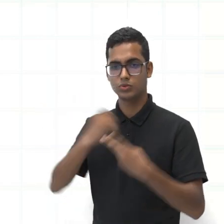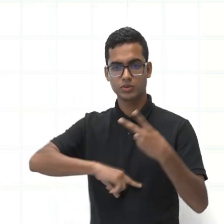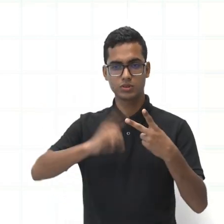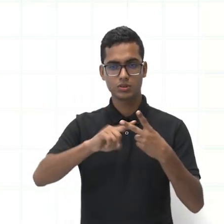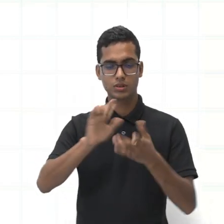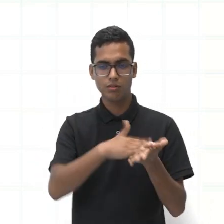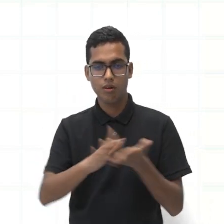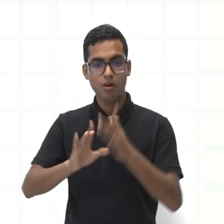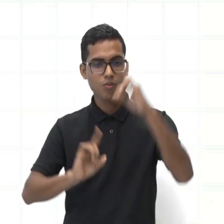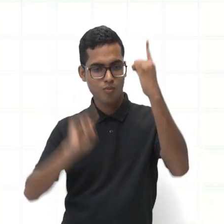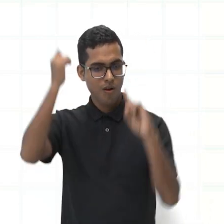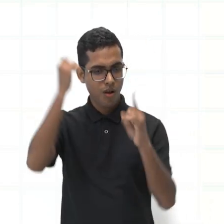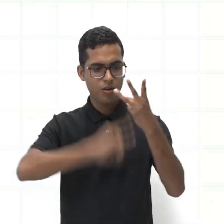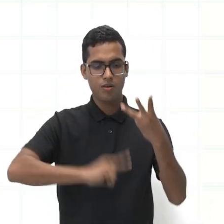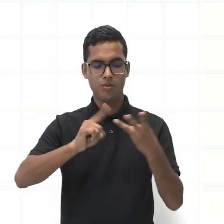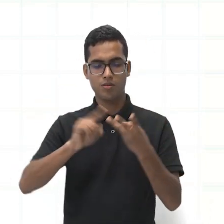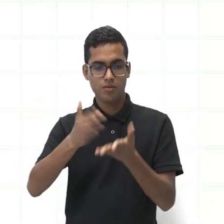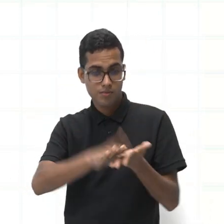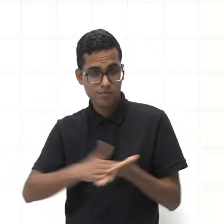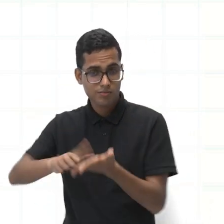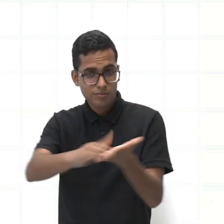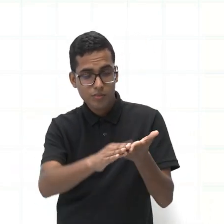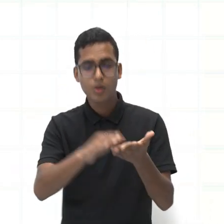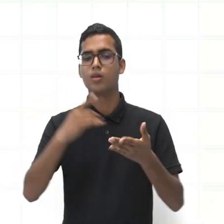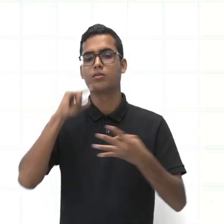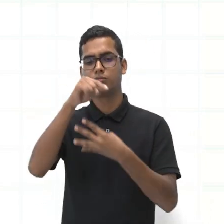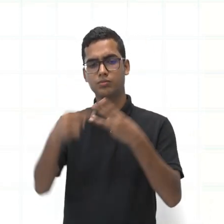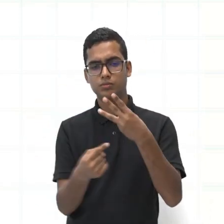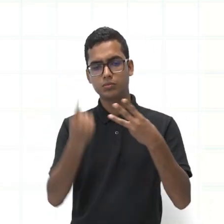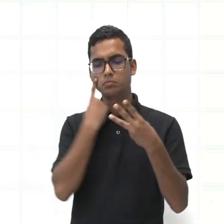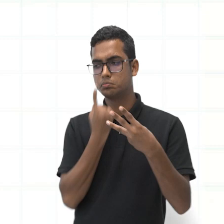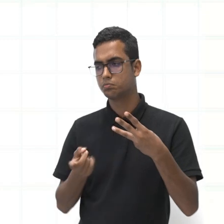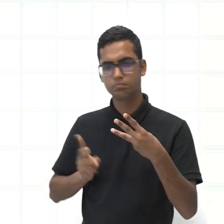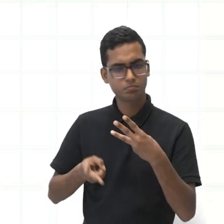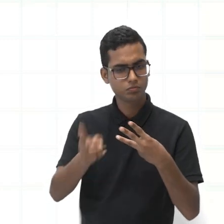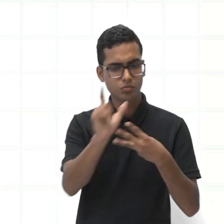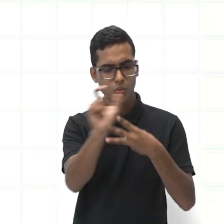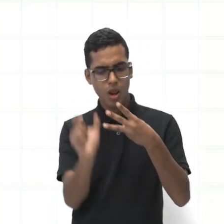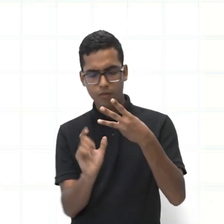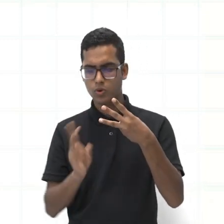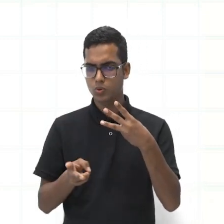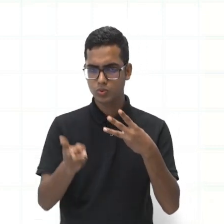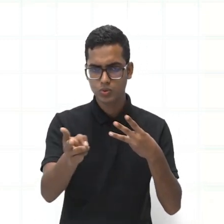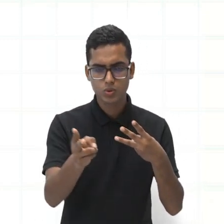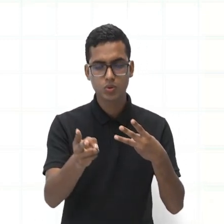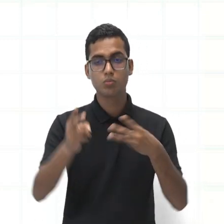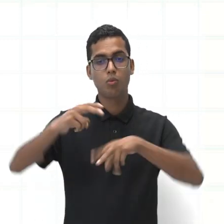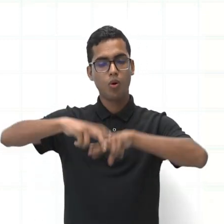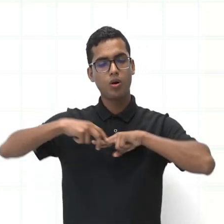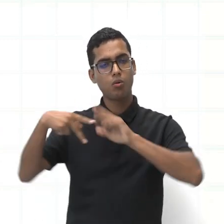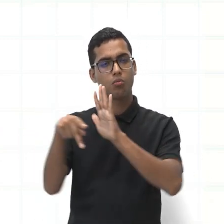fazer essa tradução, tá? Ele permanece tal qual nós falamos aqui, porque